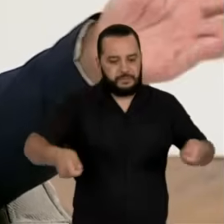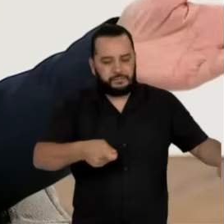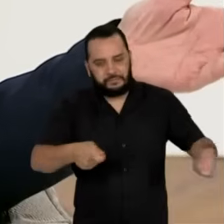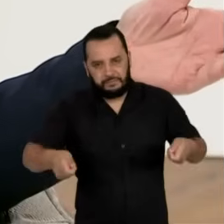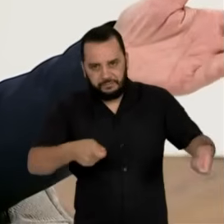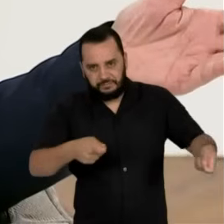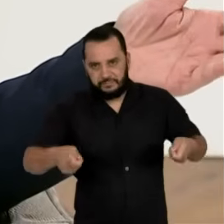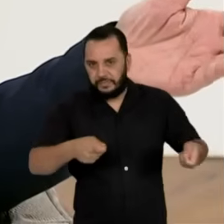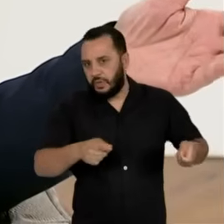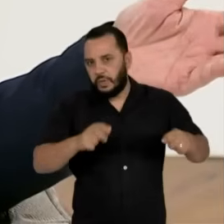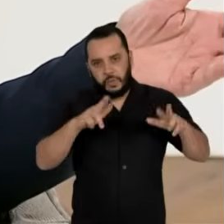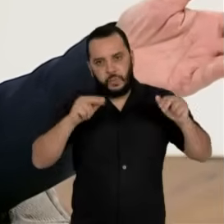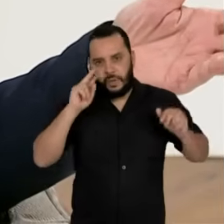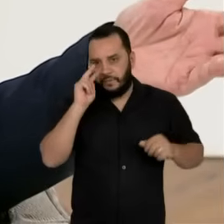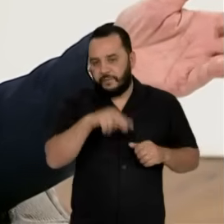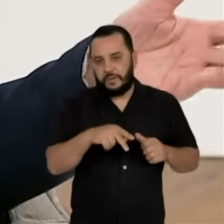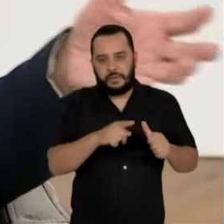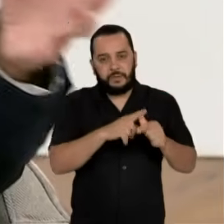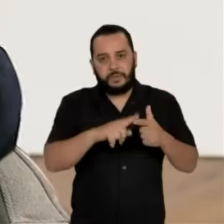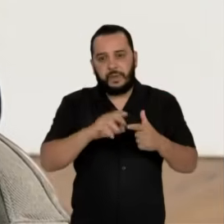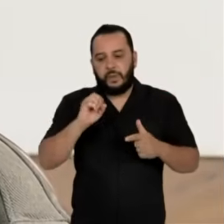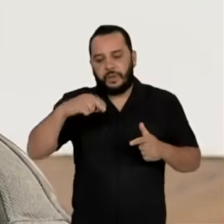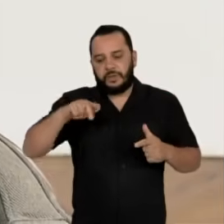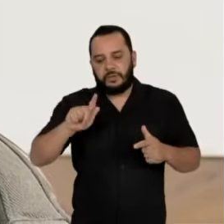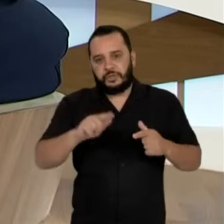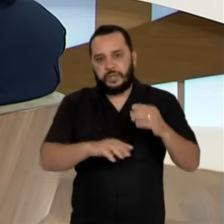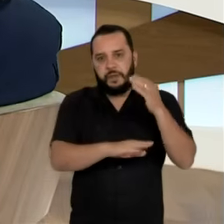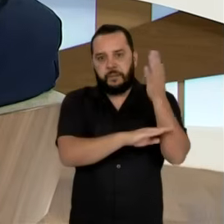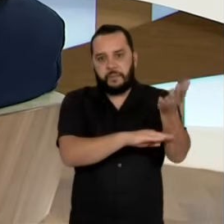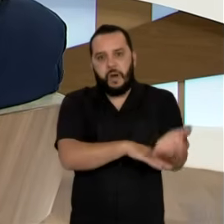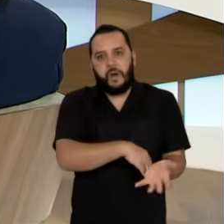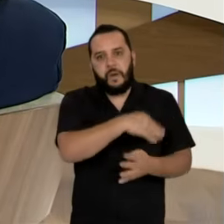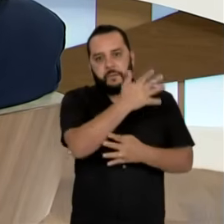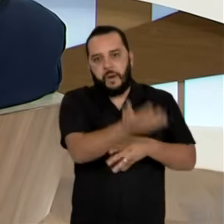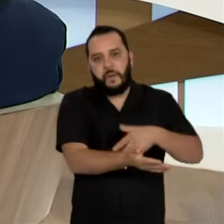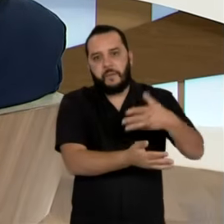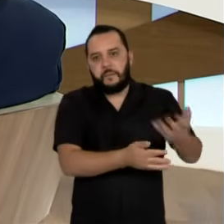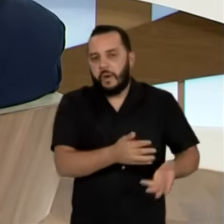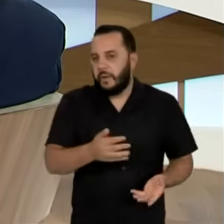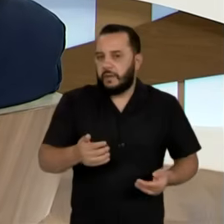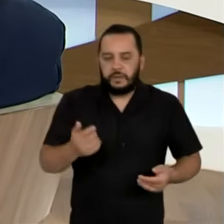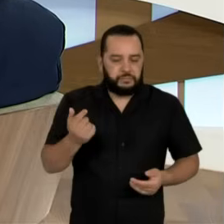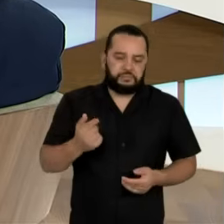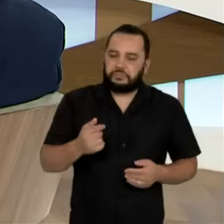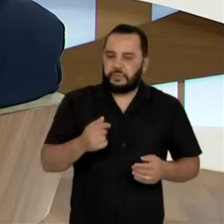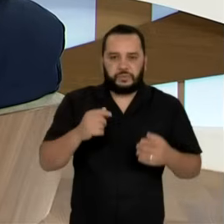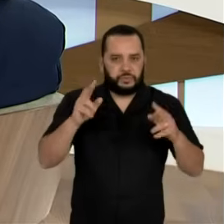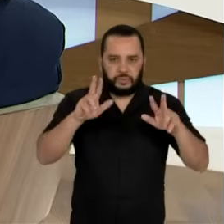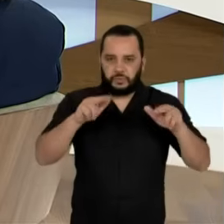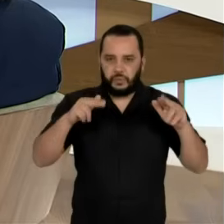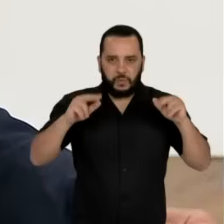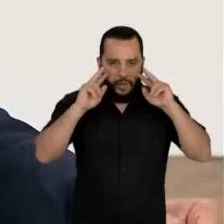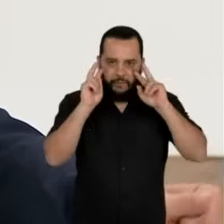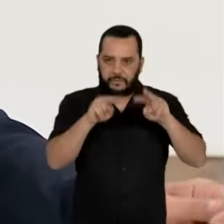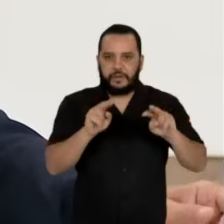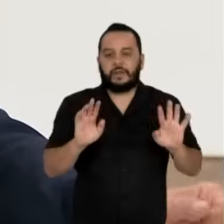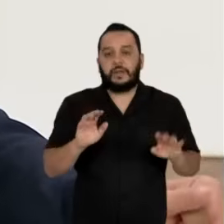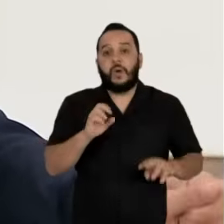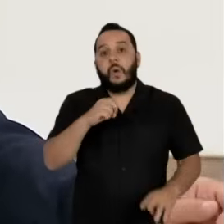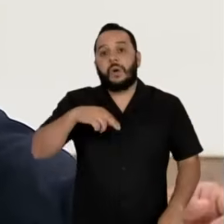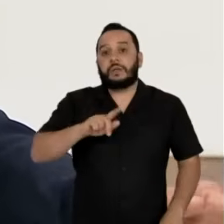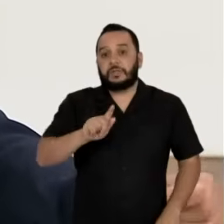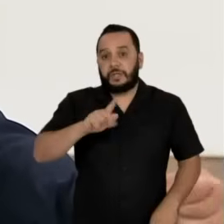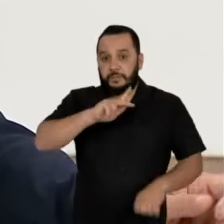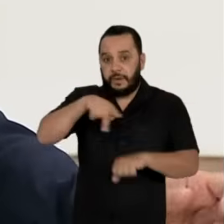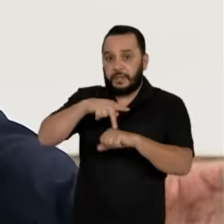vi ONG explorando madeira ilegal, nunca vi ONG fazendo atividades econômicas ilegais, né? As ONGs